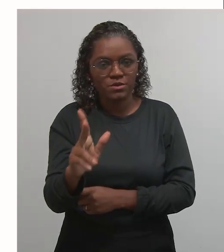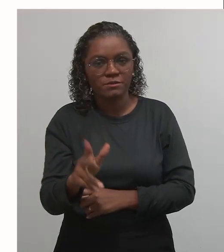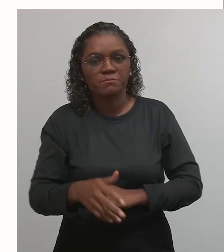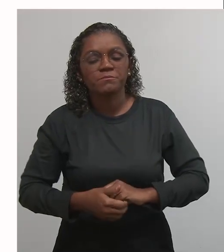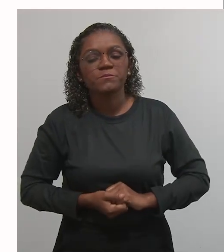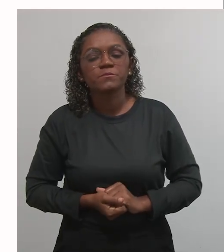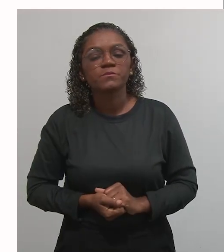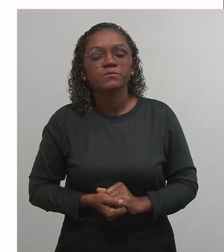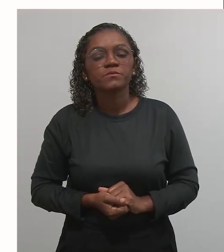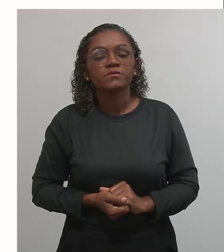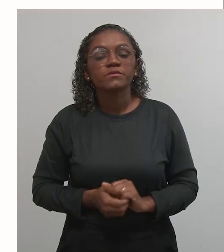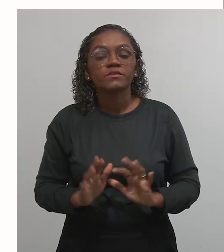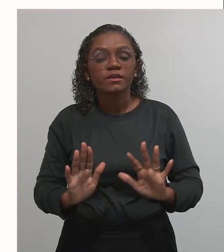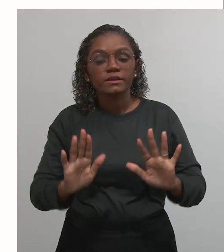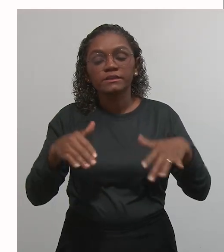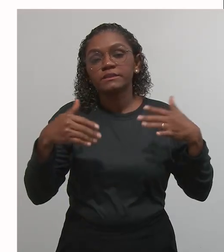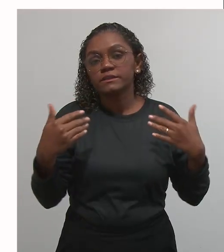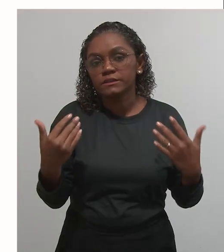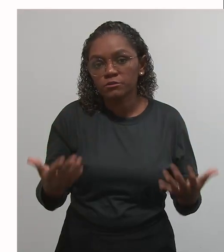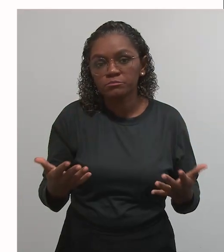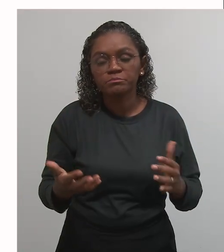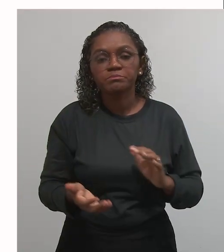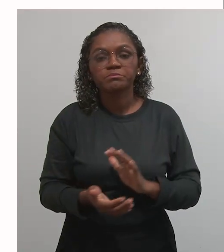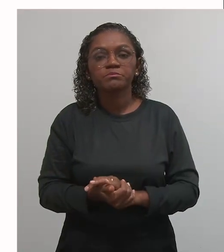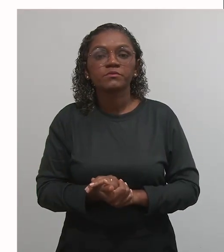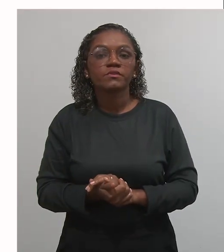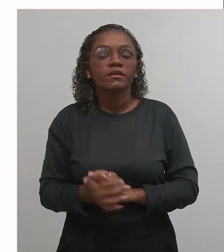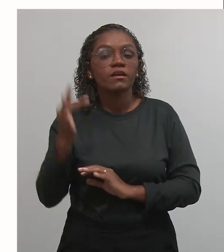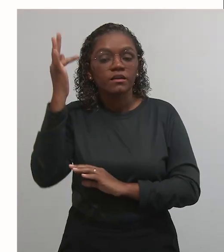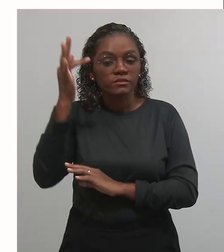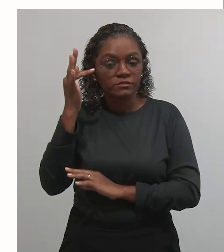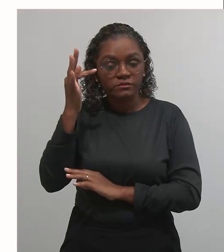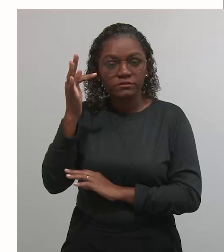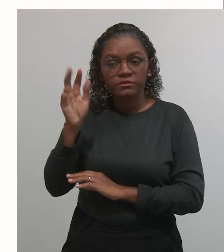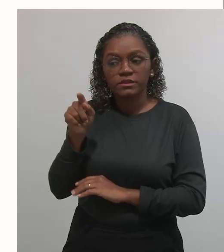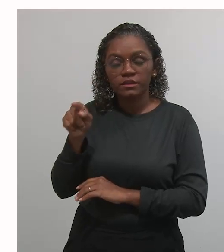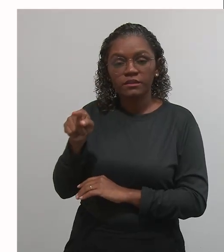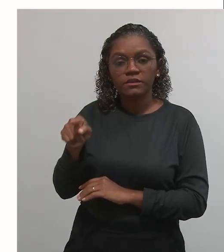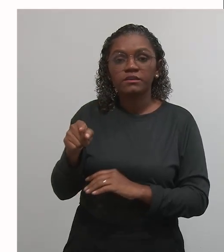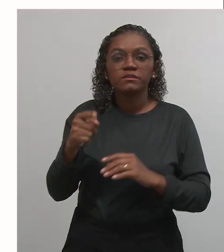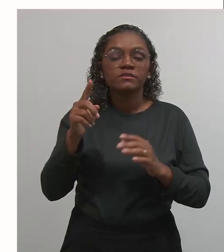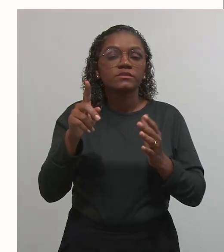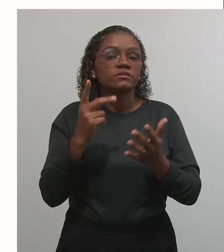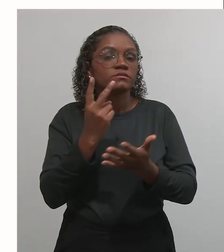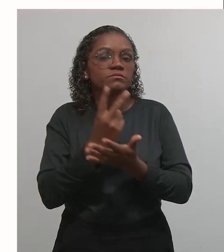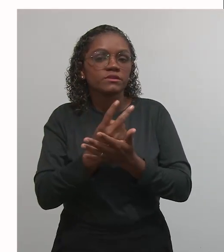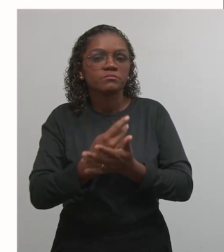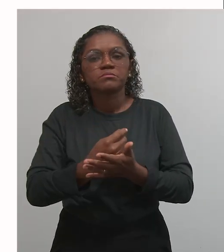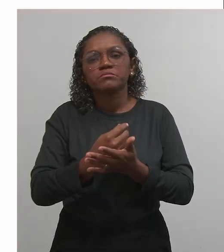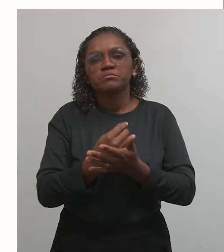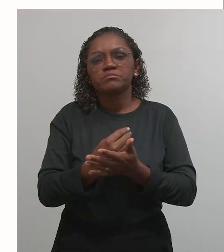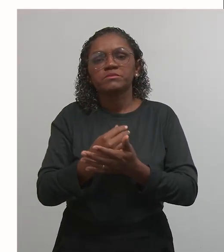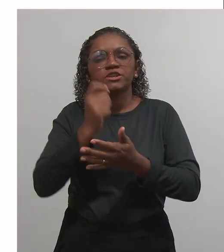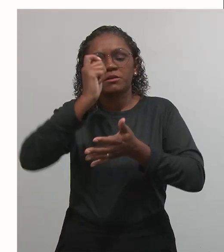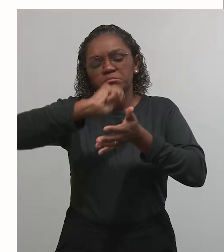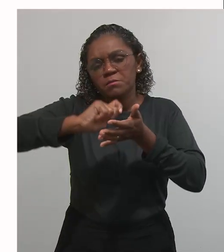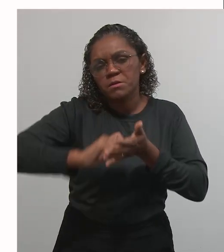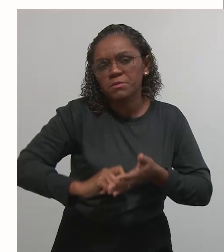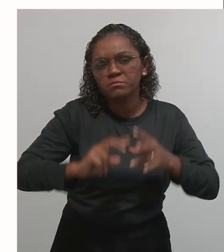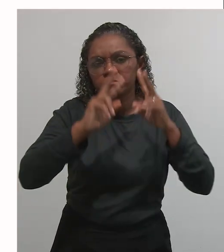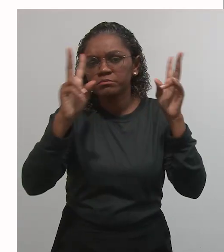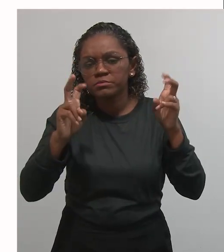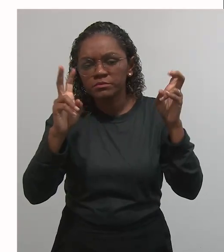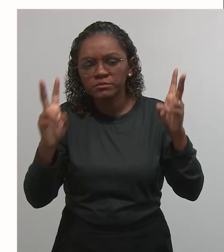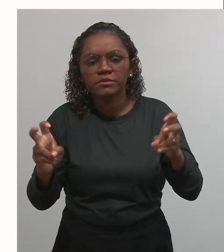Sócrates. Então, ele foi um teórico que escreveu sobre muita coisa. Ele escreveu sobre a ciência, a natureza,